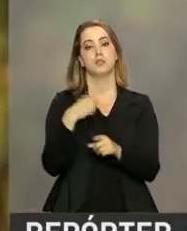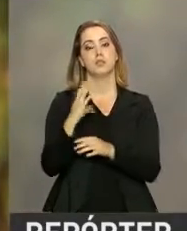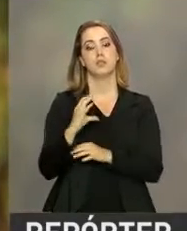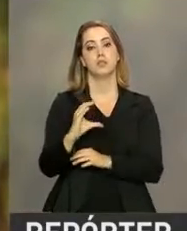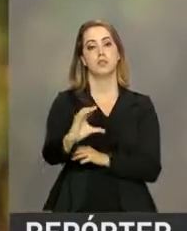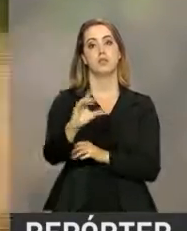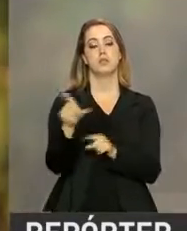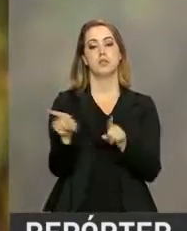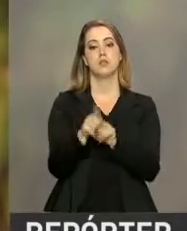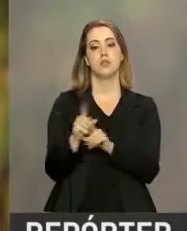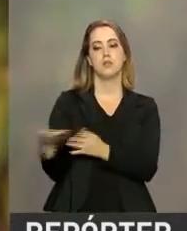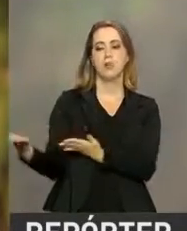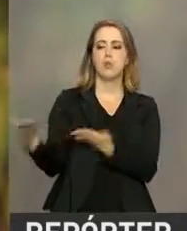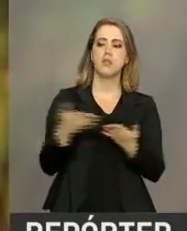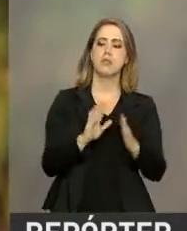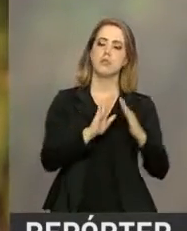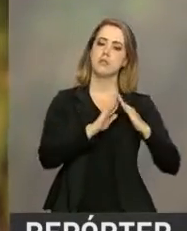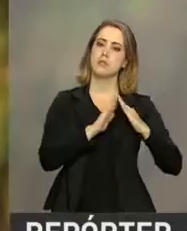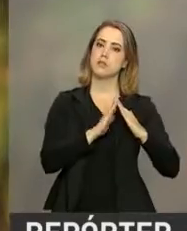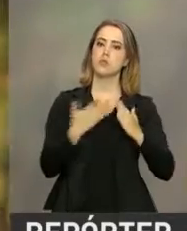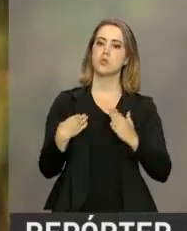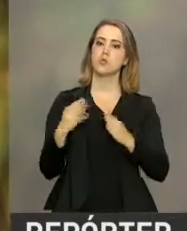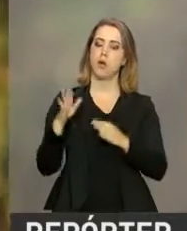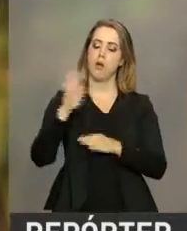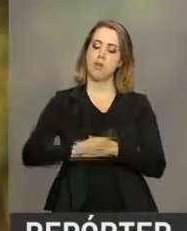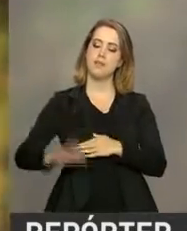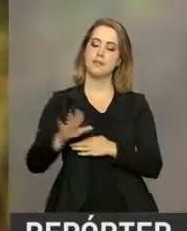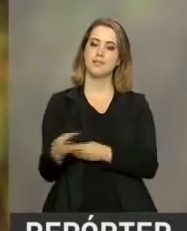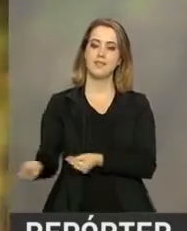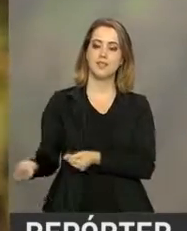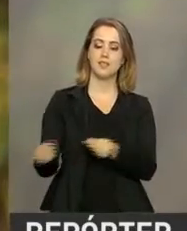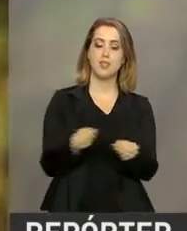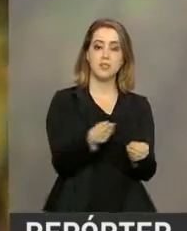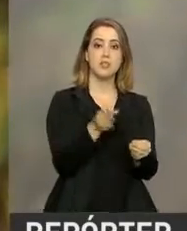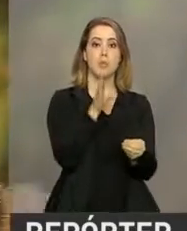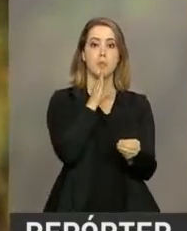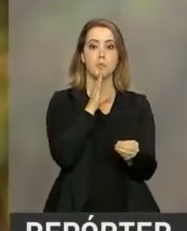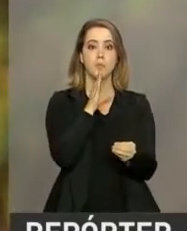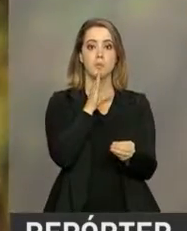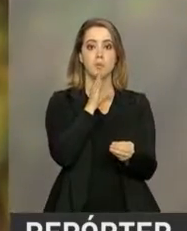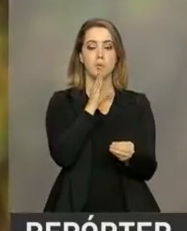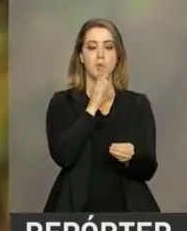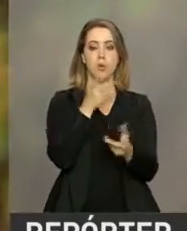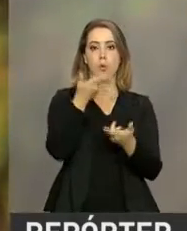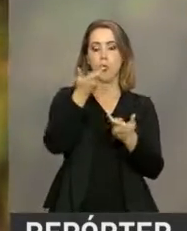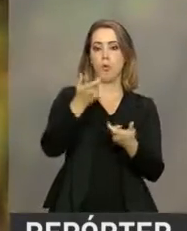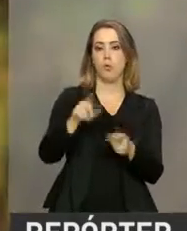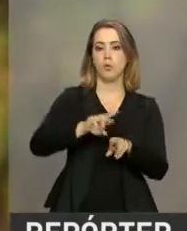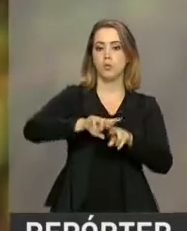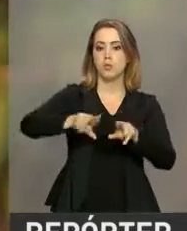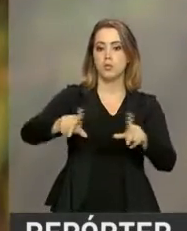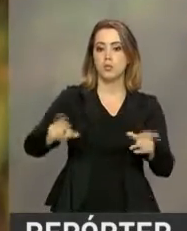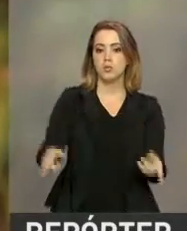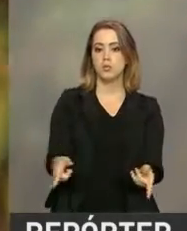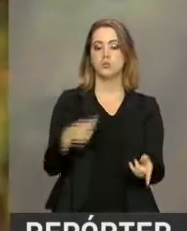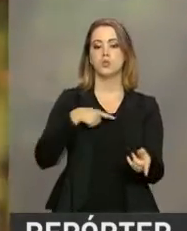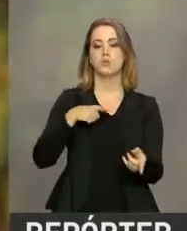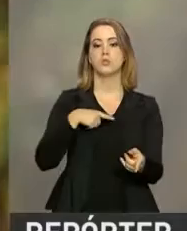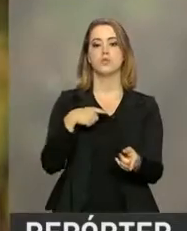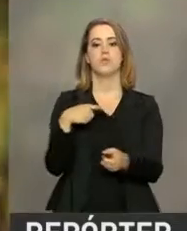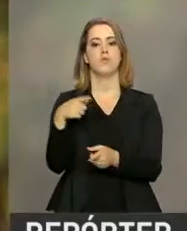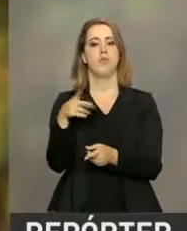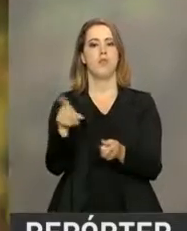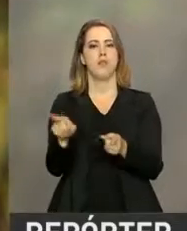para trazer as escolas para trazer as crianças para conhecerem as hortaliças para saber dos benefícios que ela